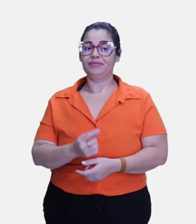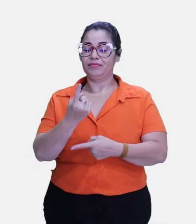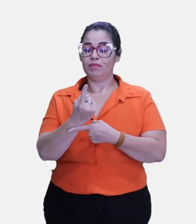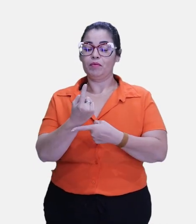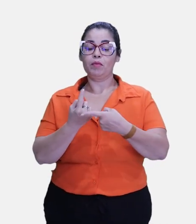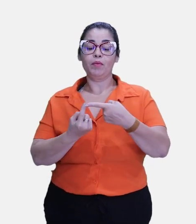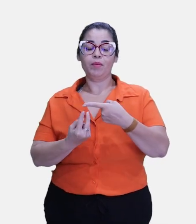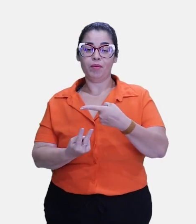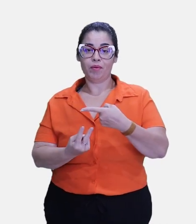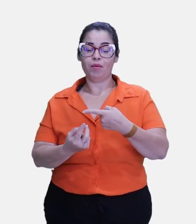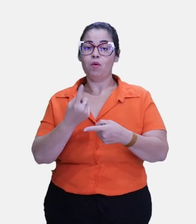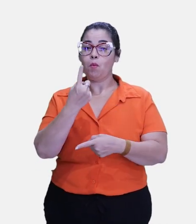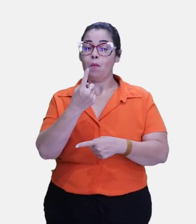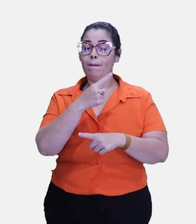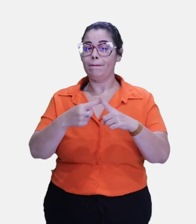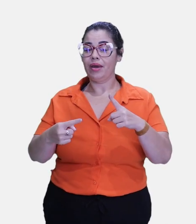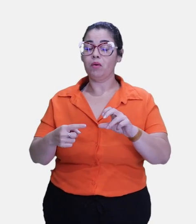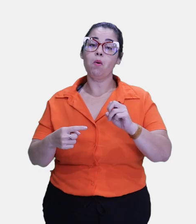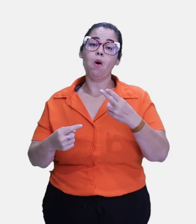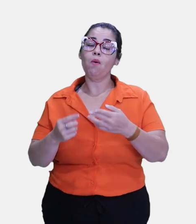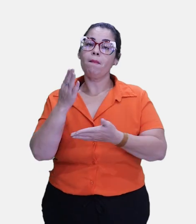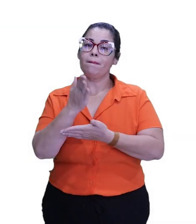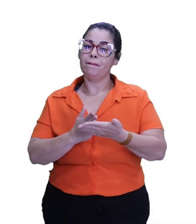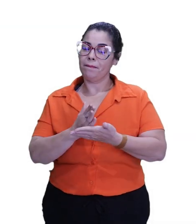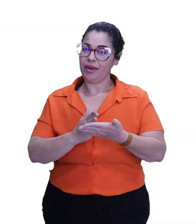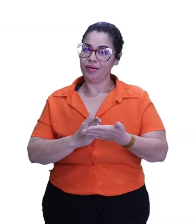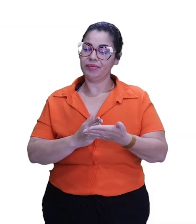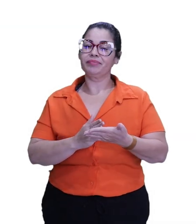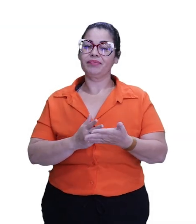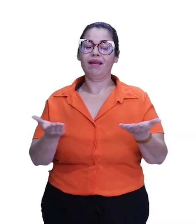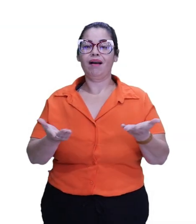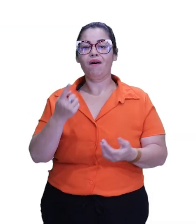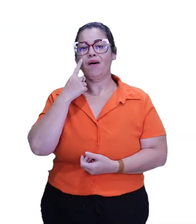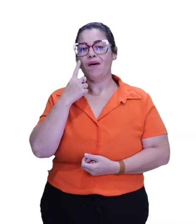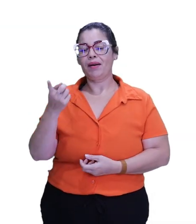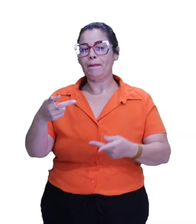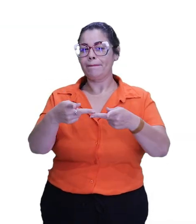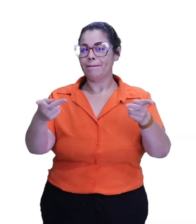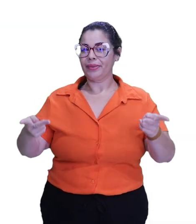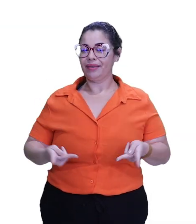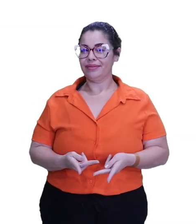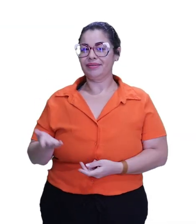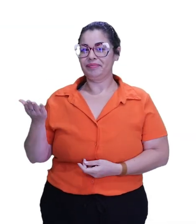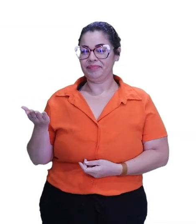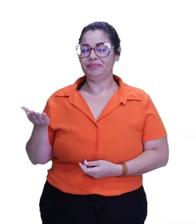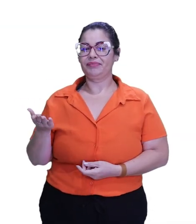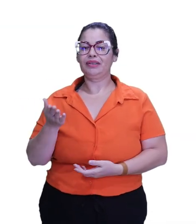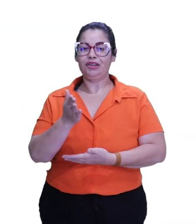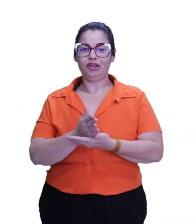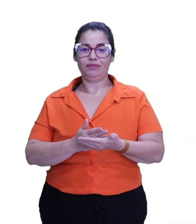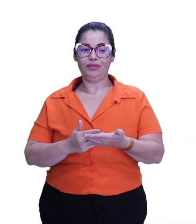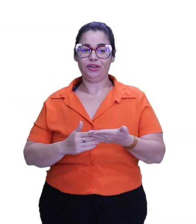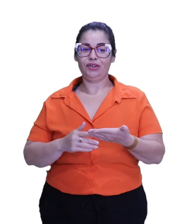é lida como 1/2 ou apenas meio. Agora vamos observar esta pizza. Ela